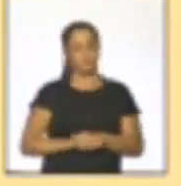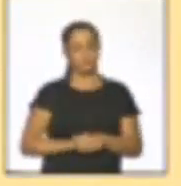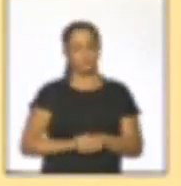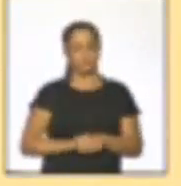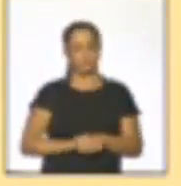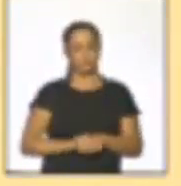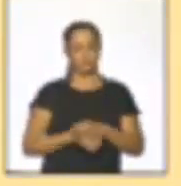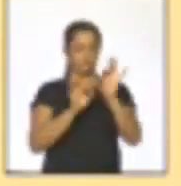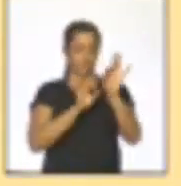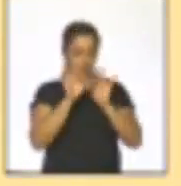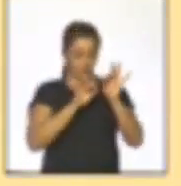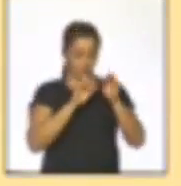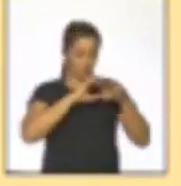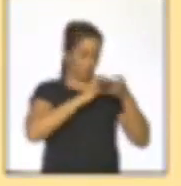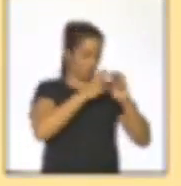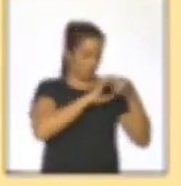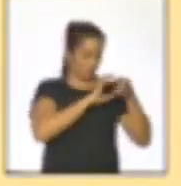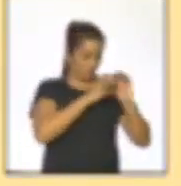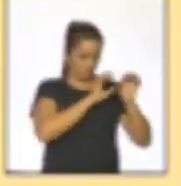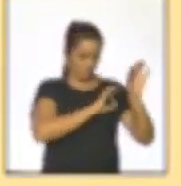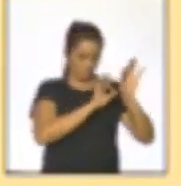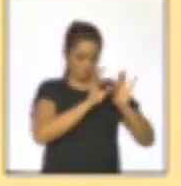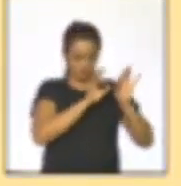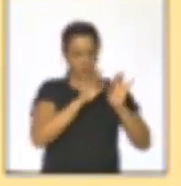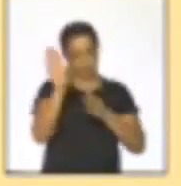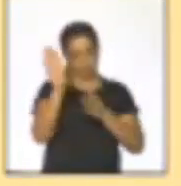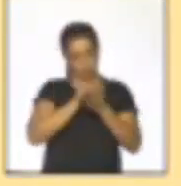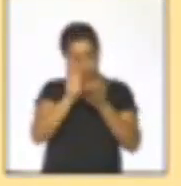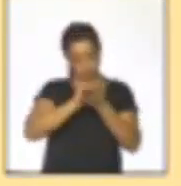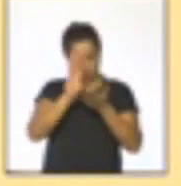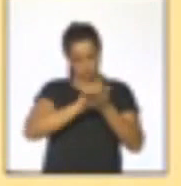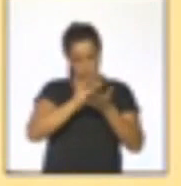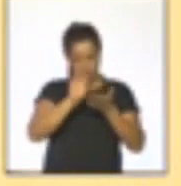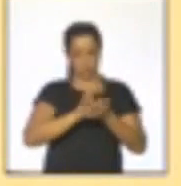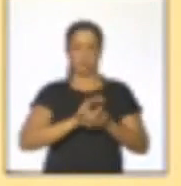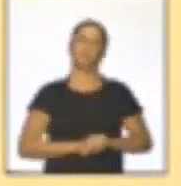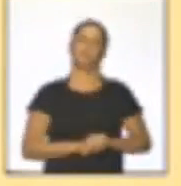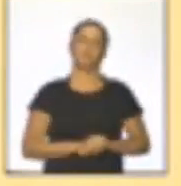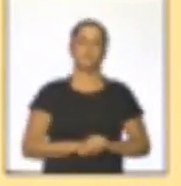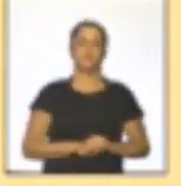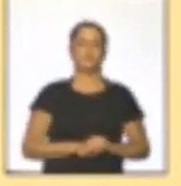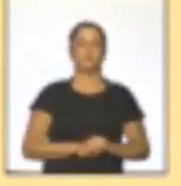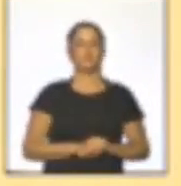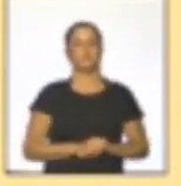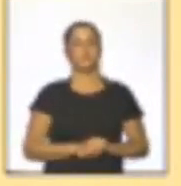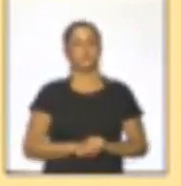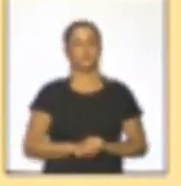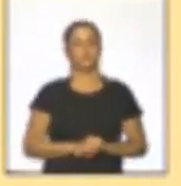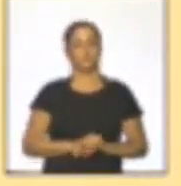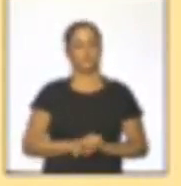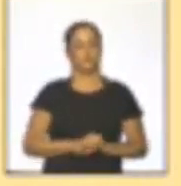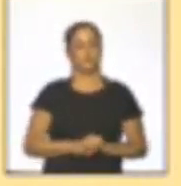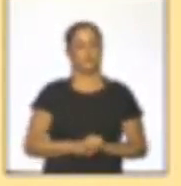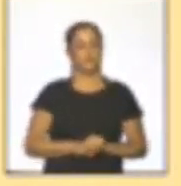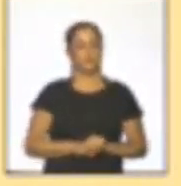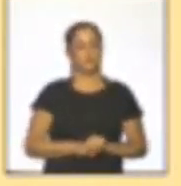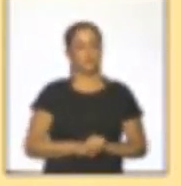baguncei o cubo enquanto você copia aí. Então, o que que vai acontecer?